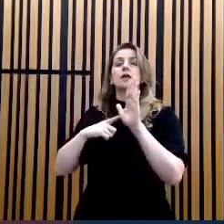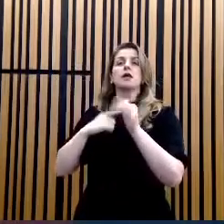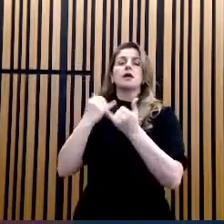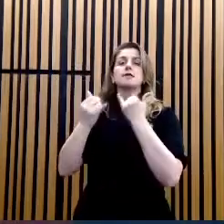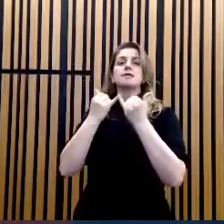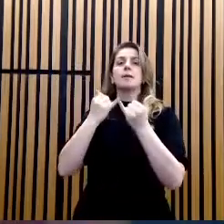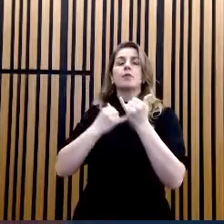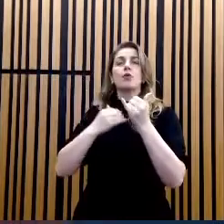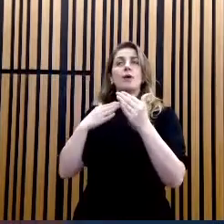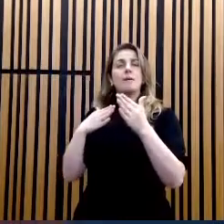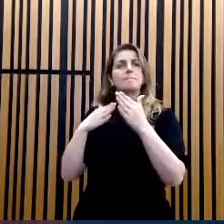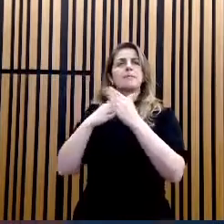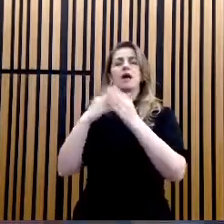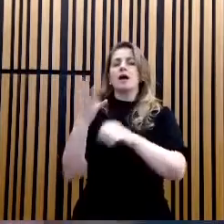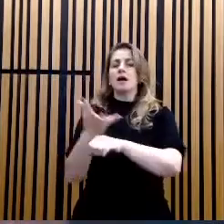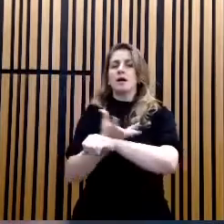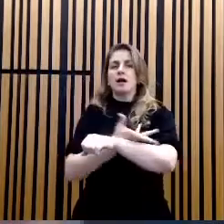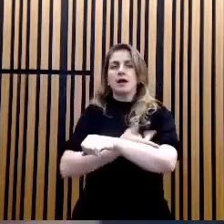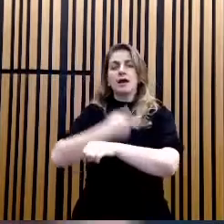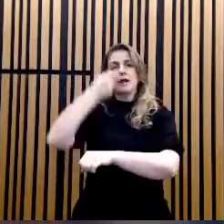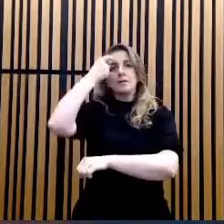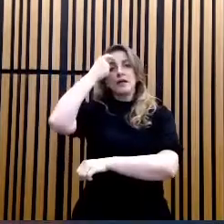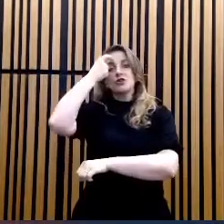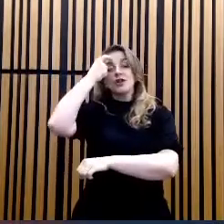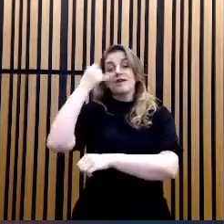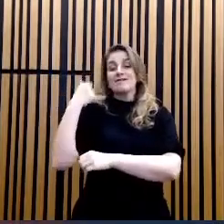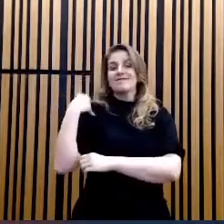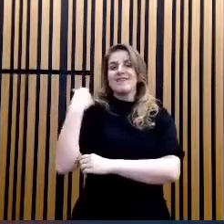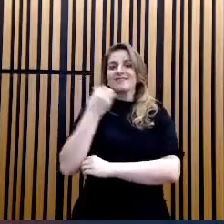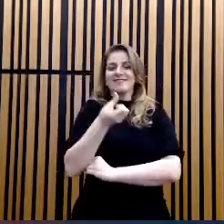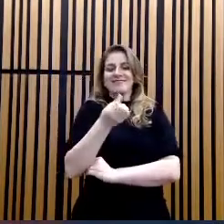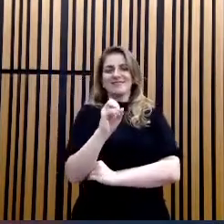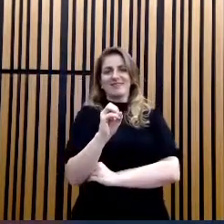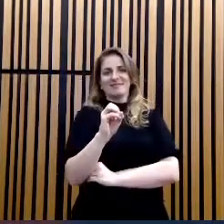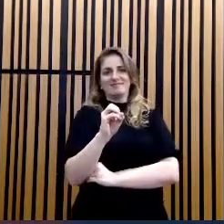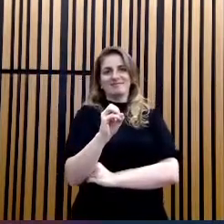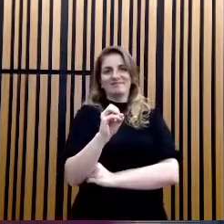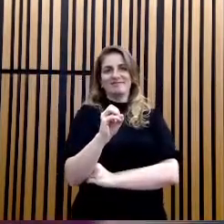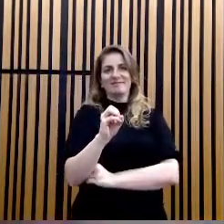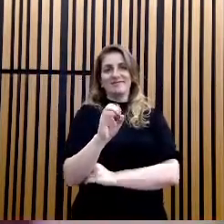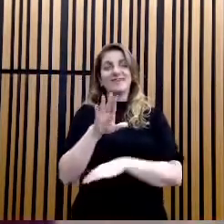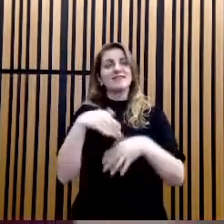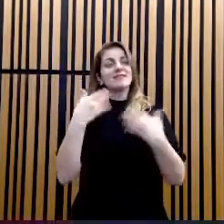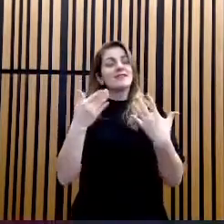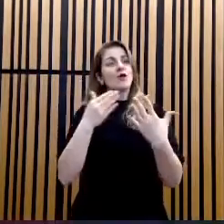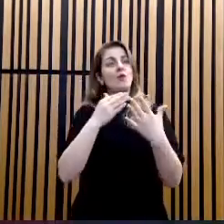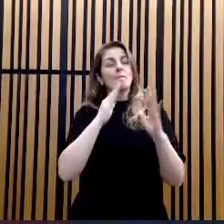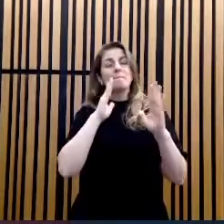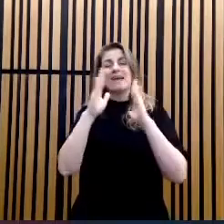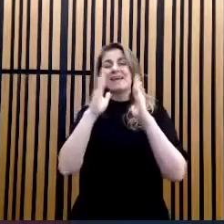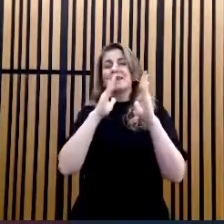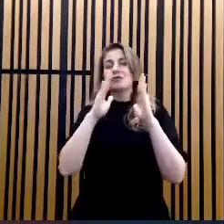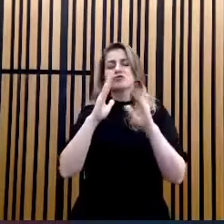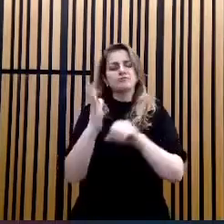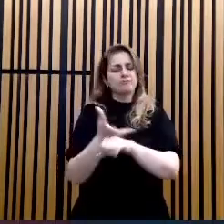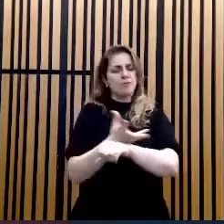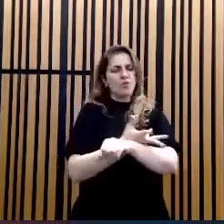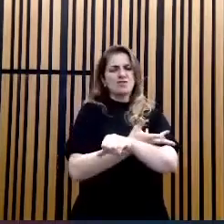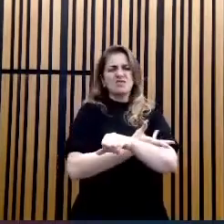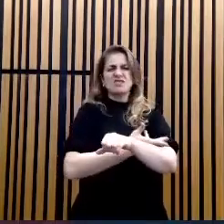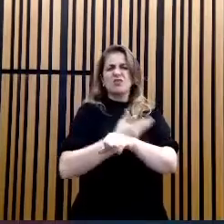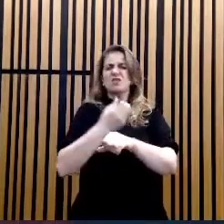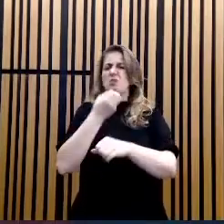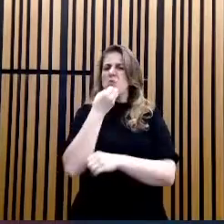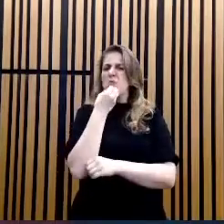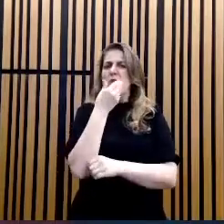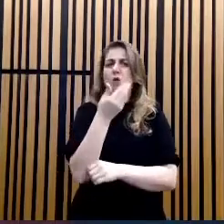da nossa inteligência emocional aos 60 anos. Então, quando a gente está no auge da nossa inteligência emocional, a gente fica com